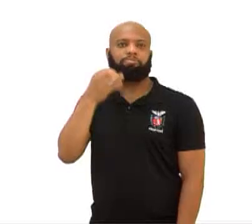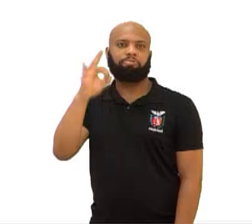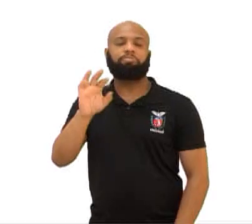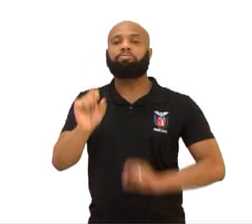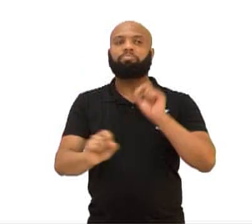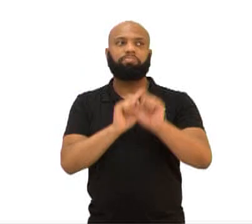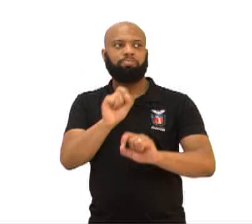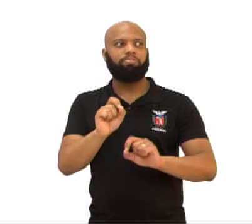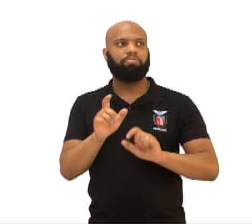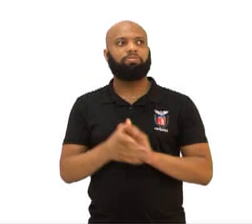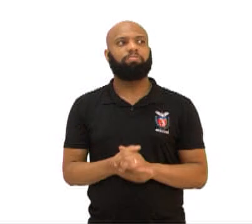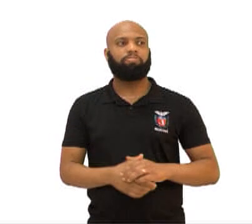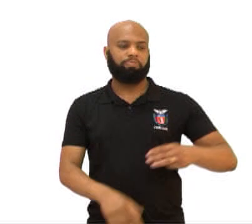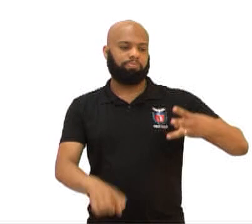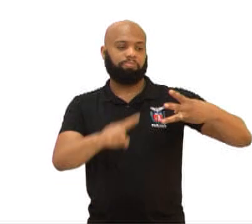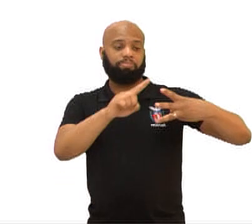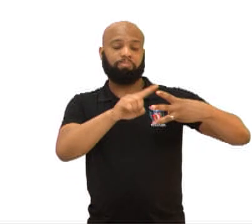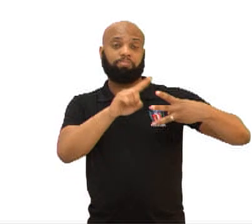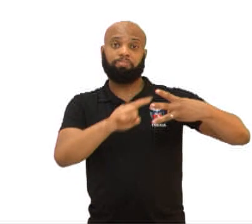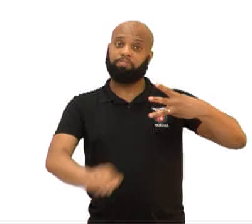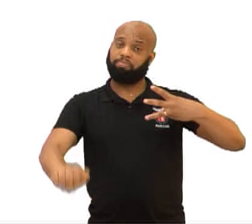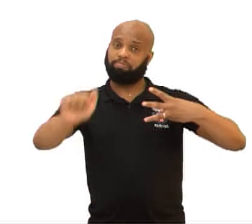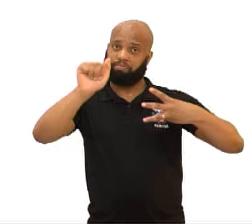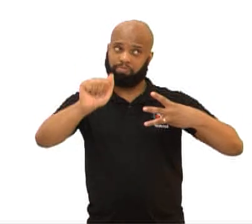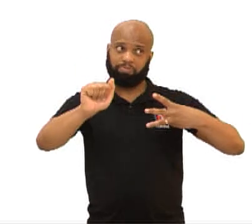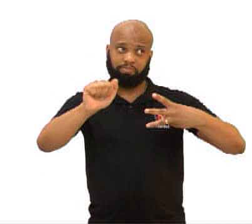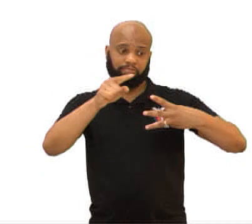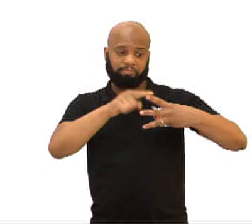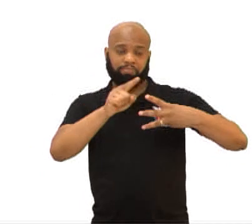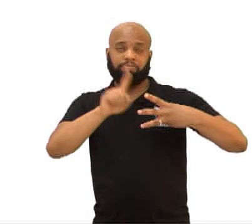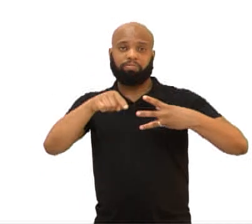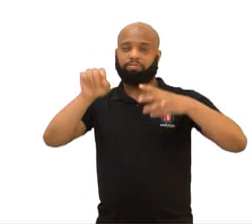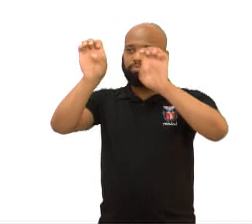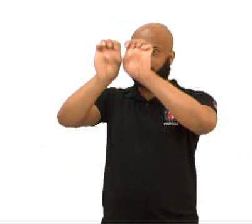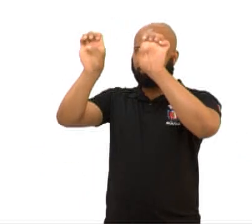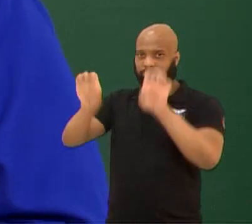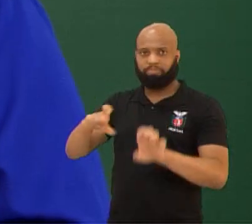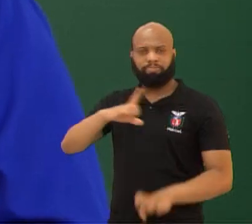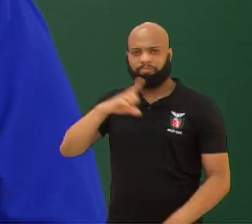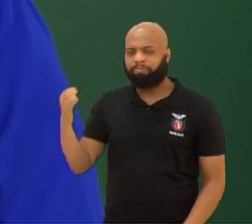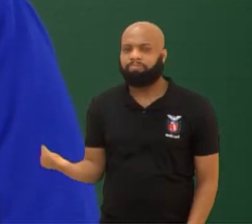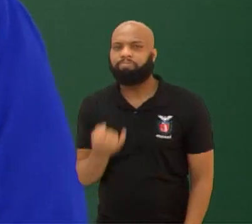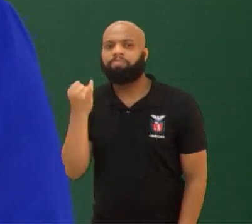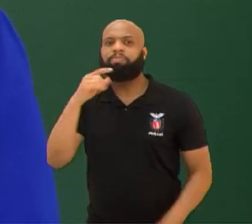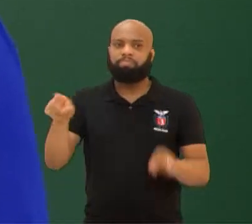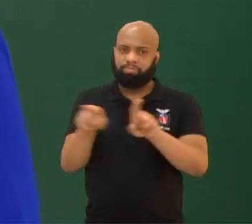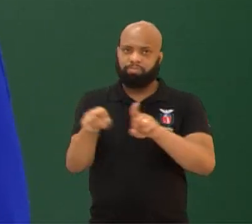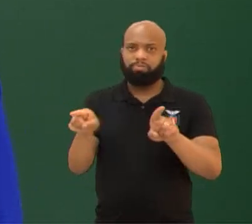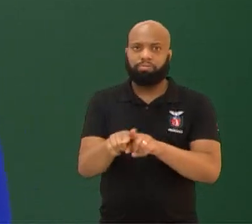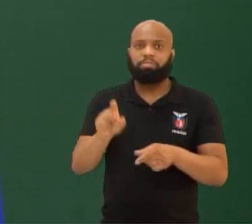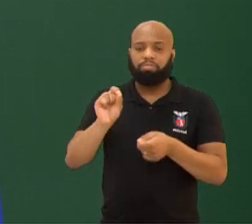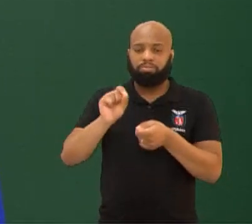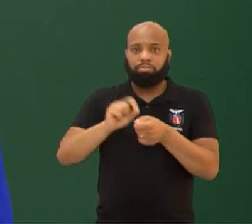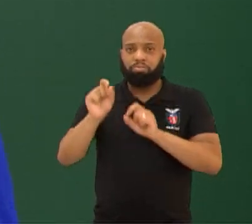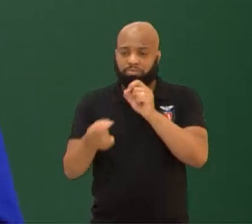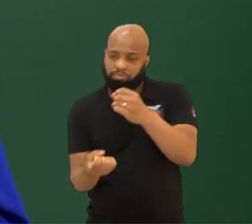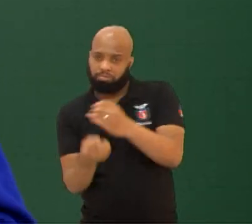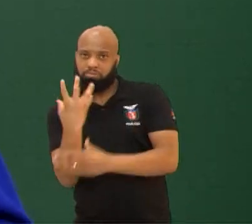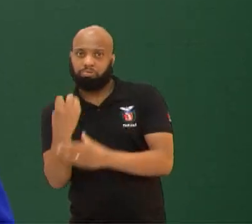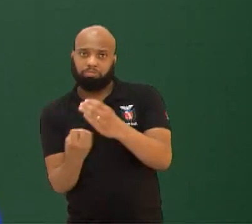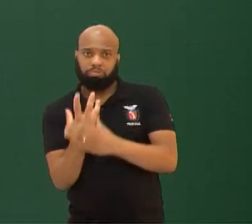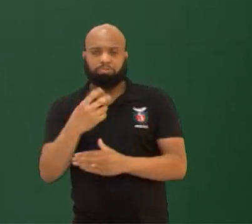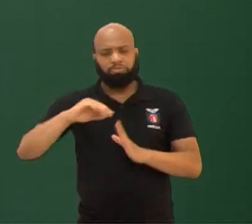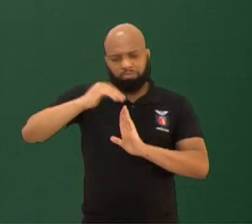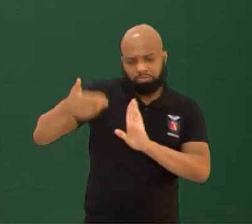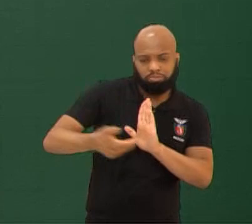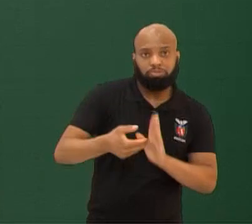que é opsina, tá? Então, a opsina foi essa estrutura bem importante aí, que deu origem a